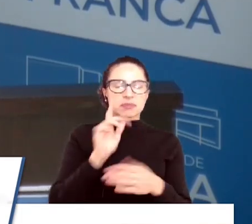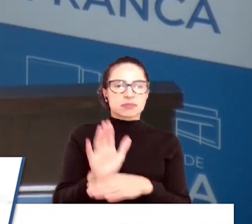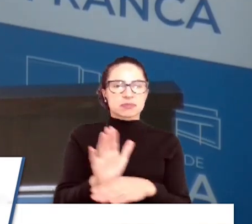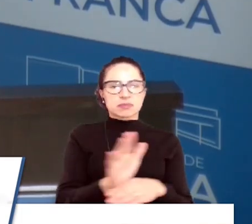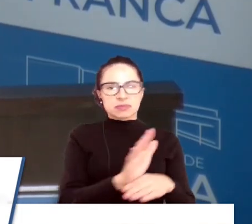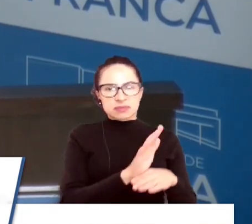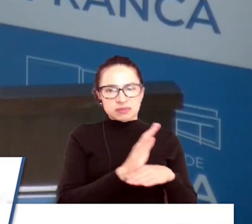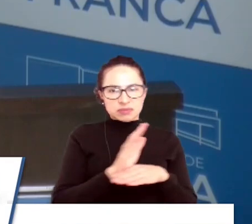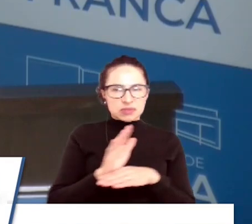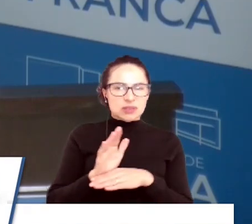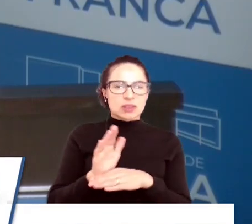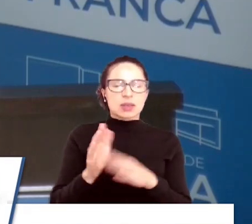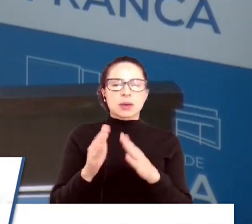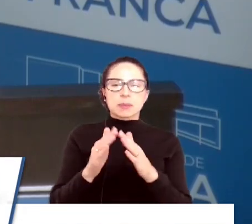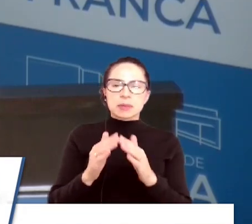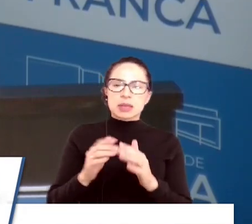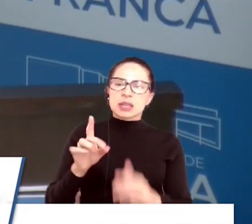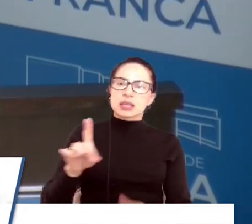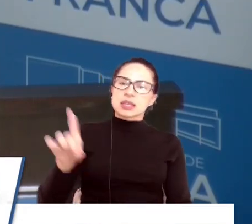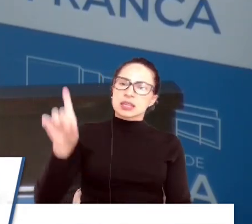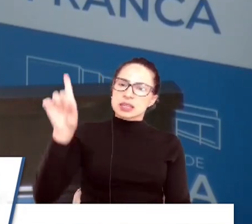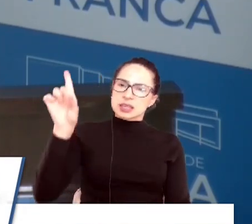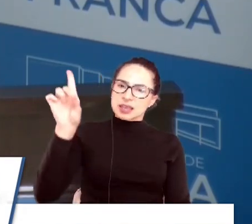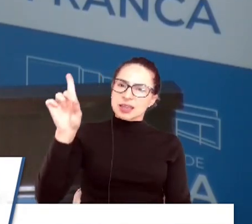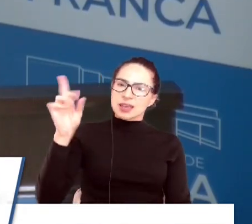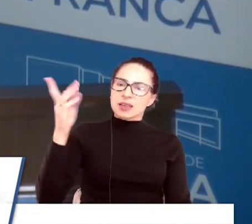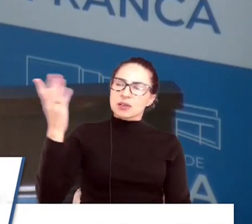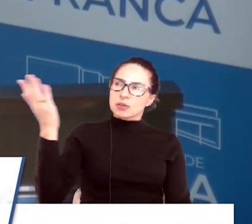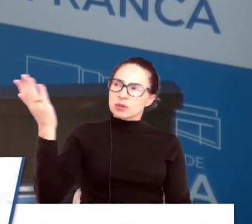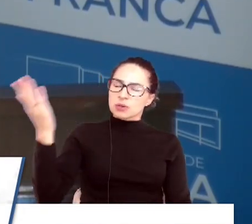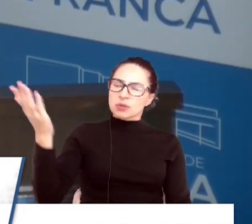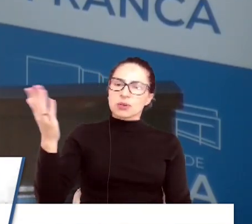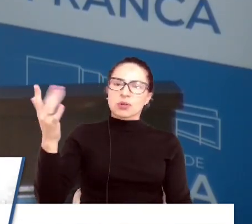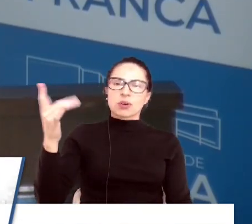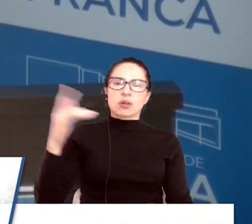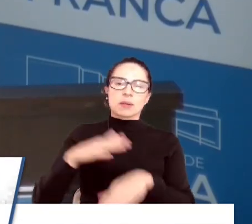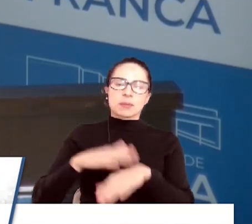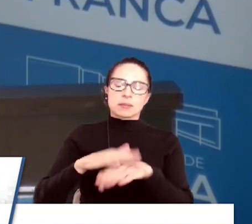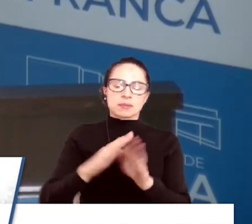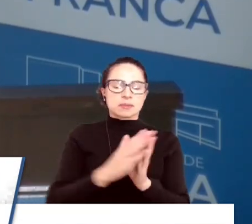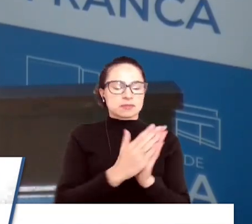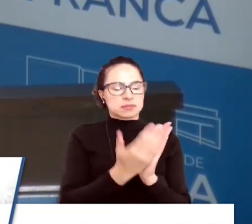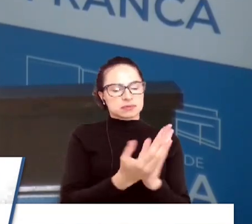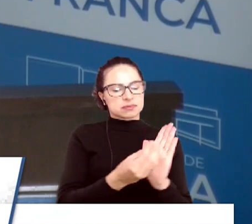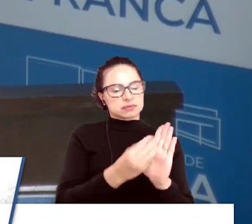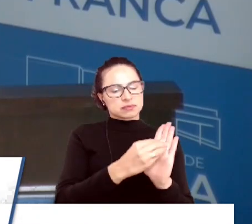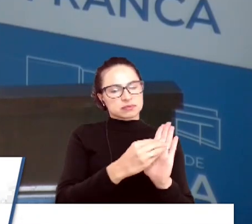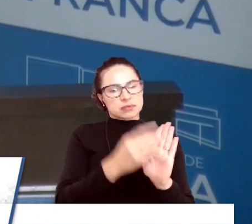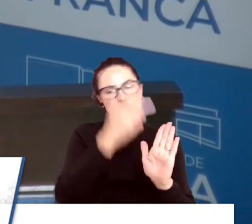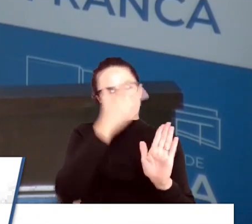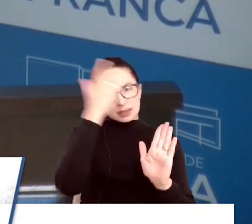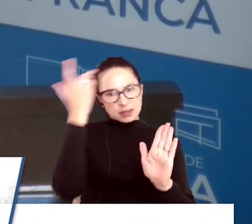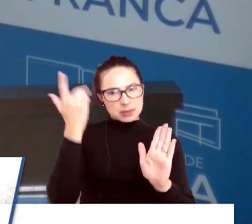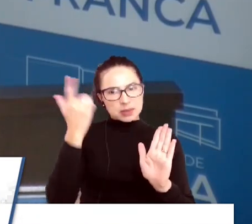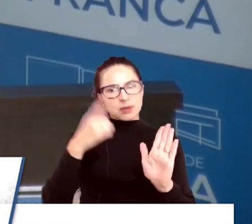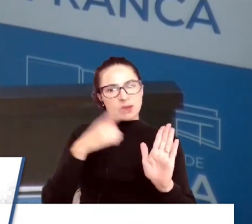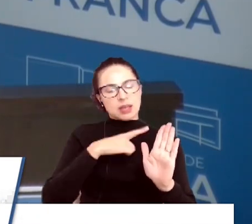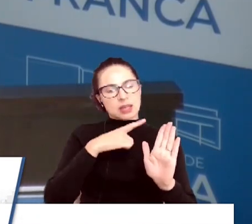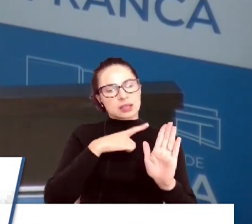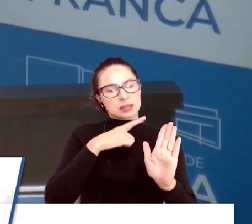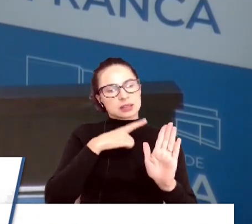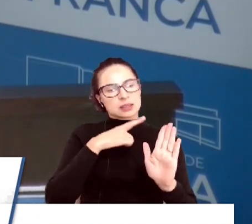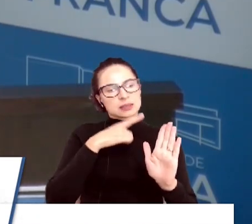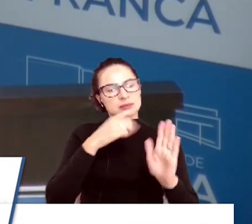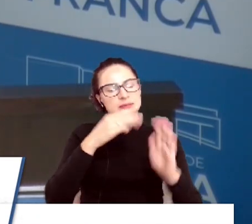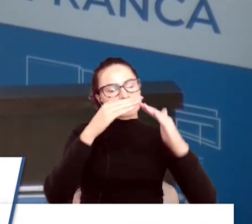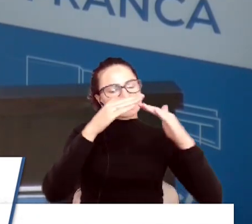Pai, a tua palavra diz que aquele que habita no esconderijo do